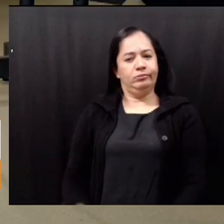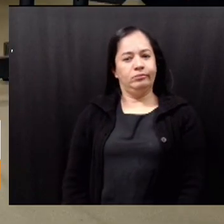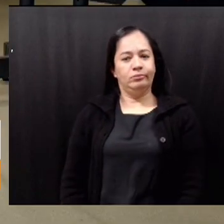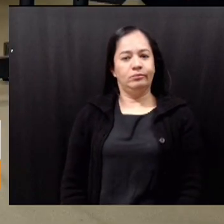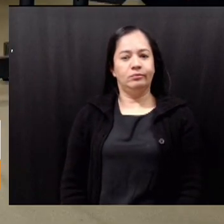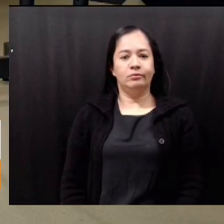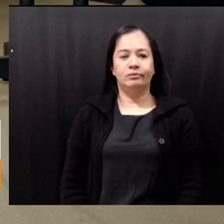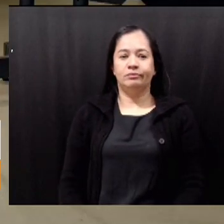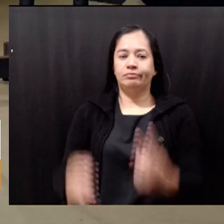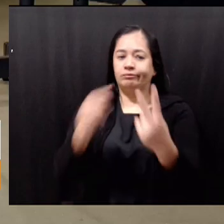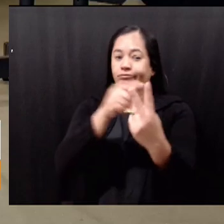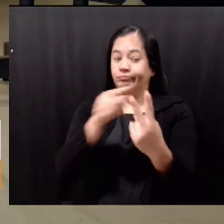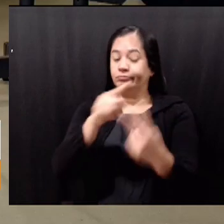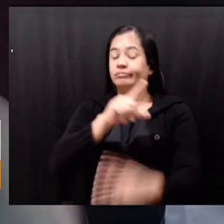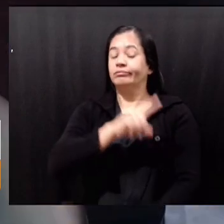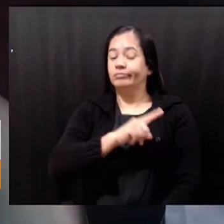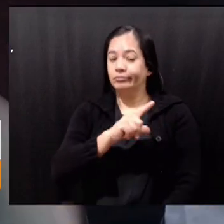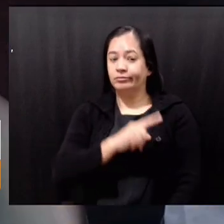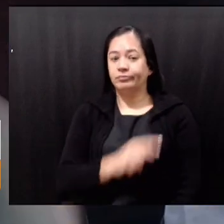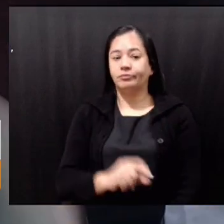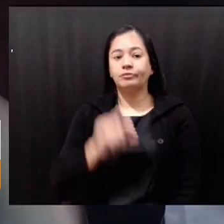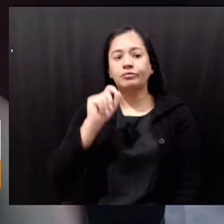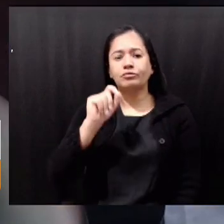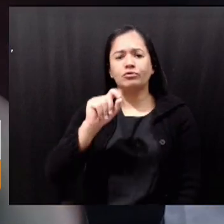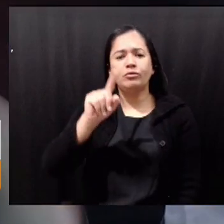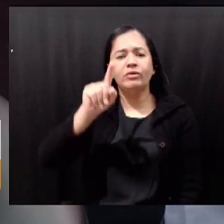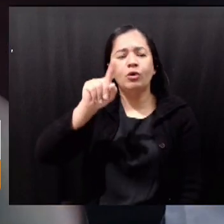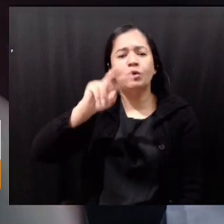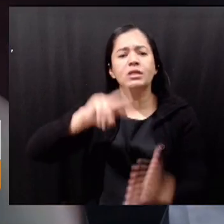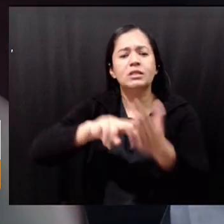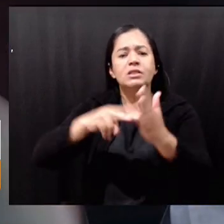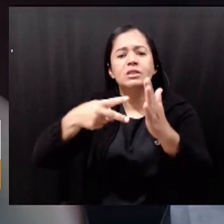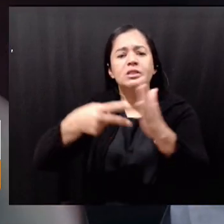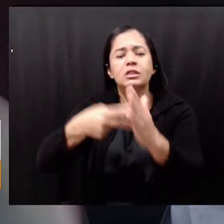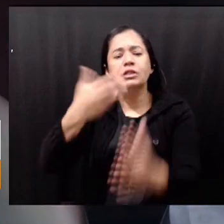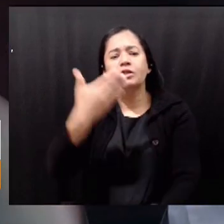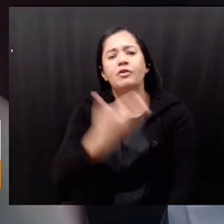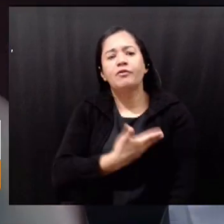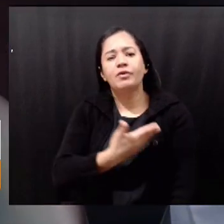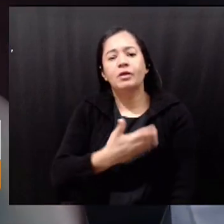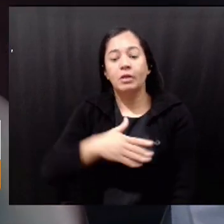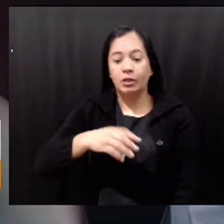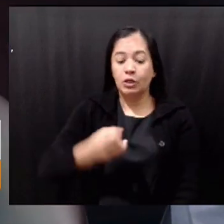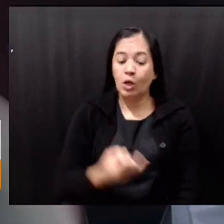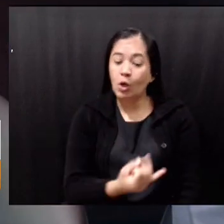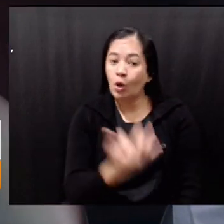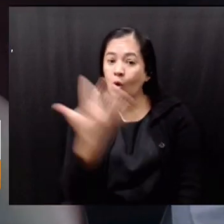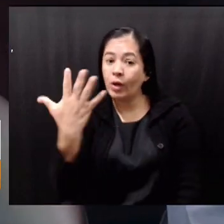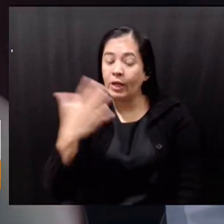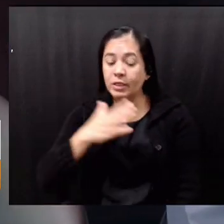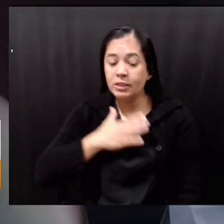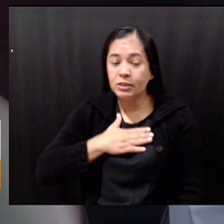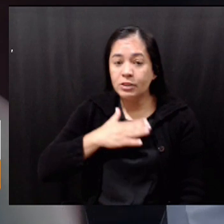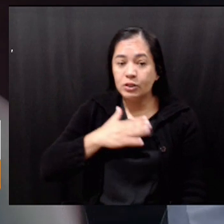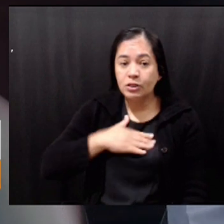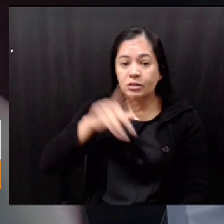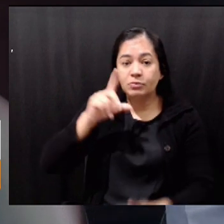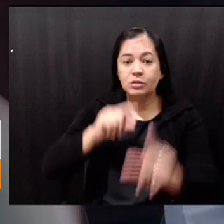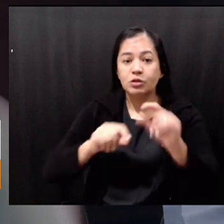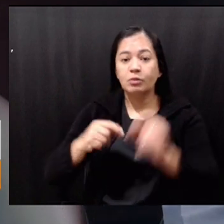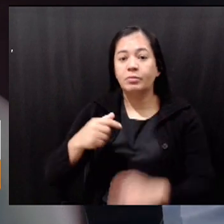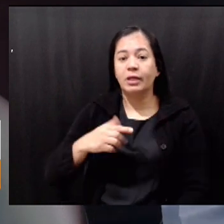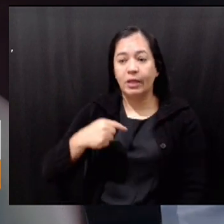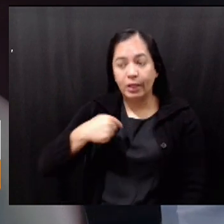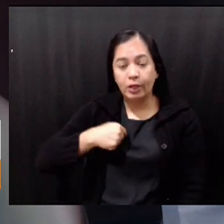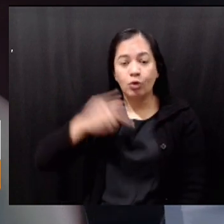Então o que é ser amigo? Quais são os meus critérios para eu considerar um sujeito como um amigo,